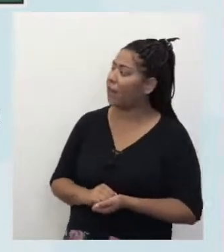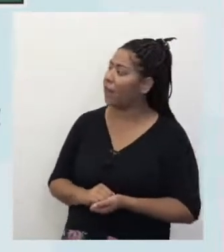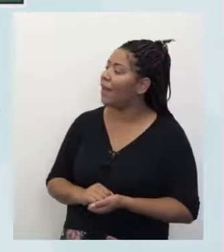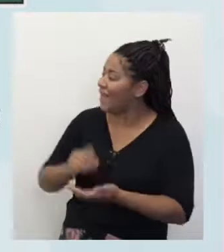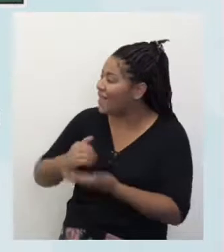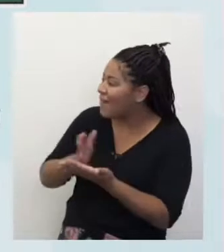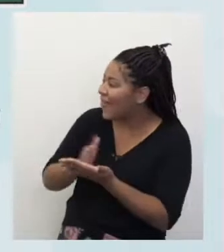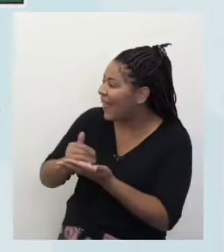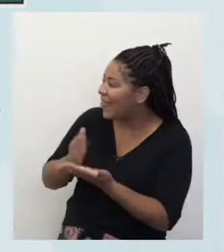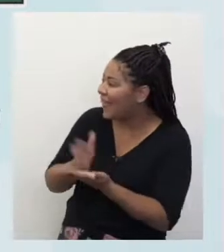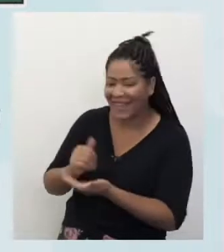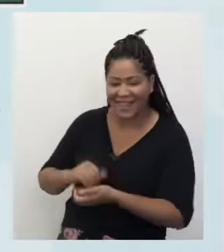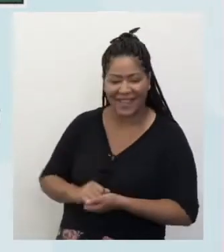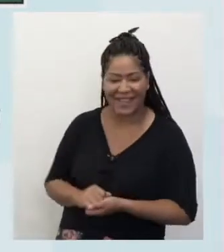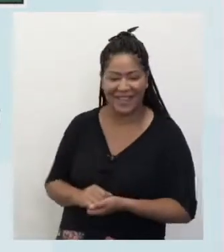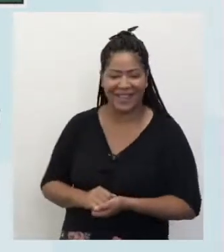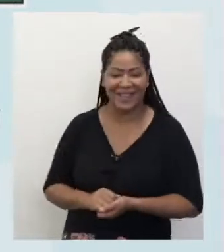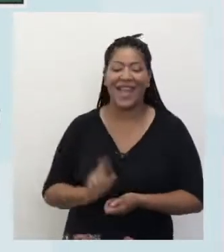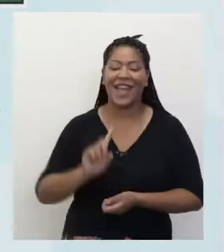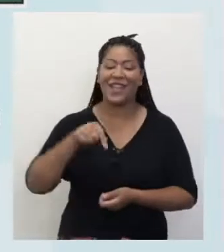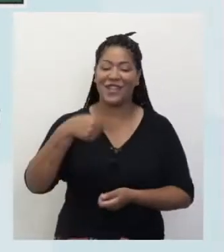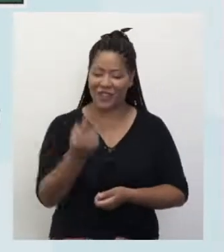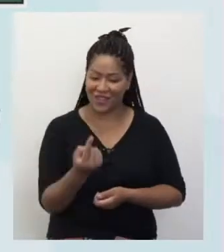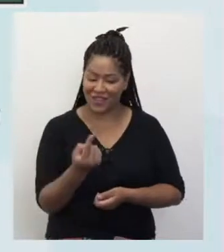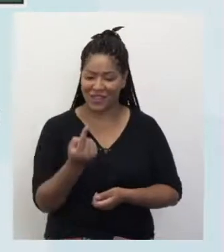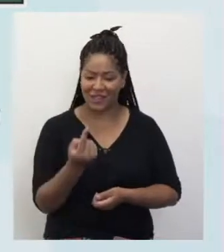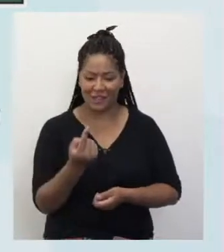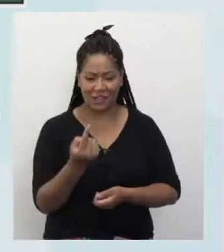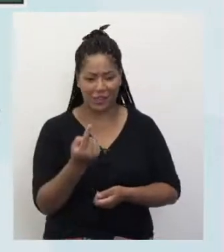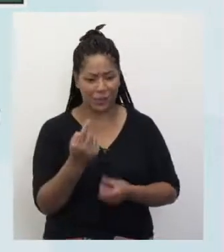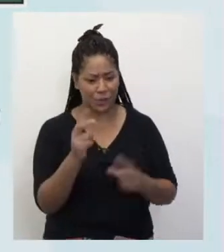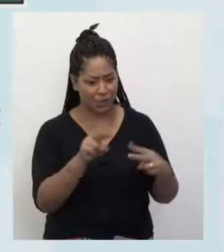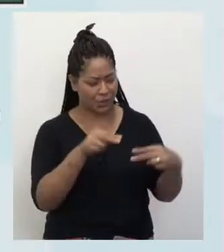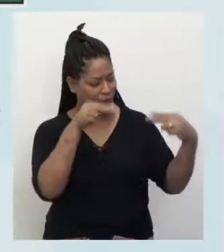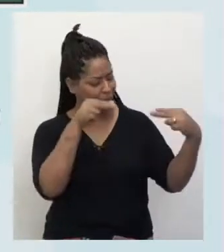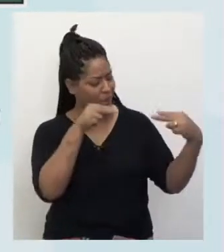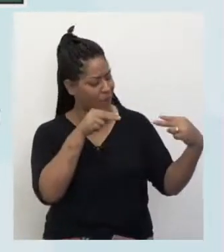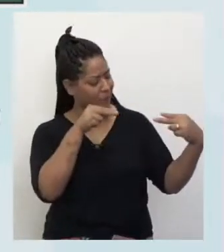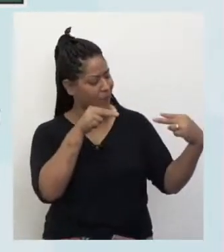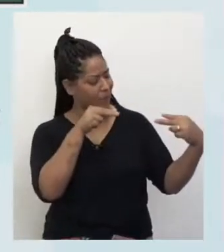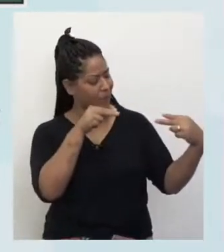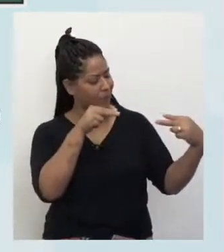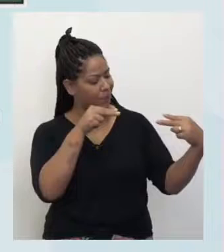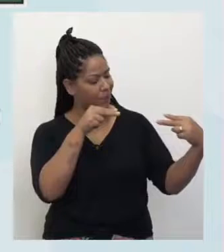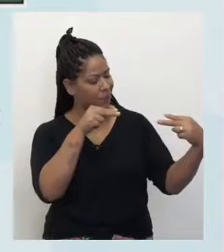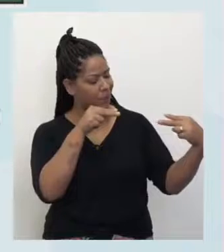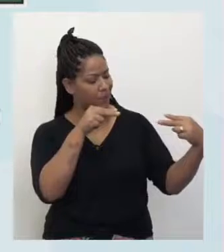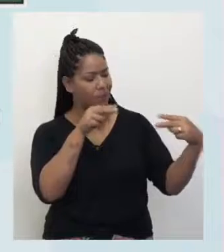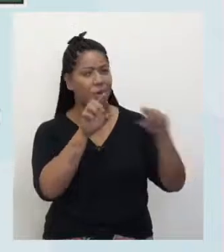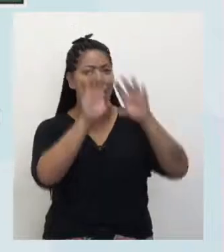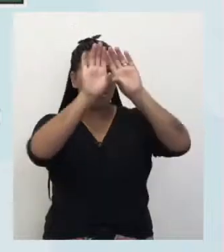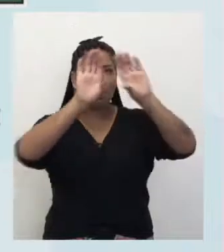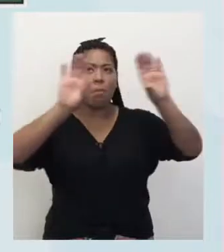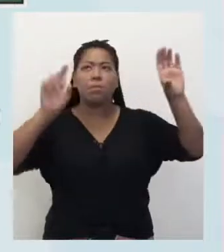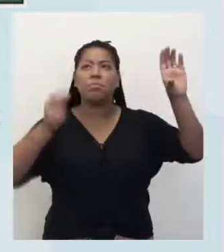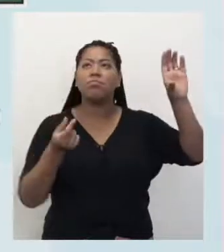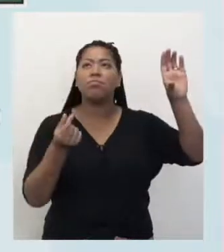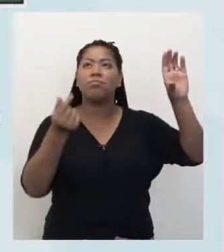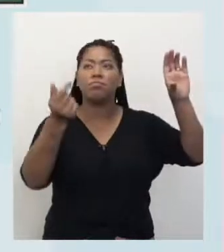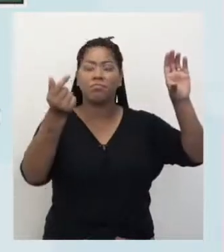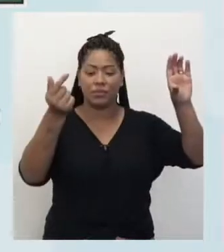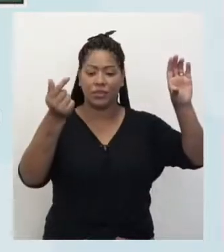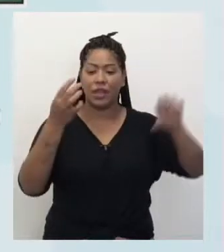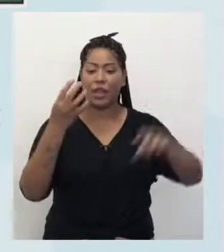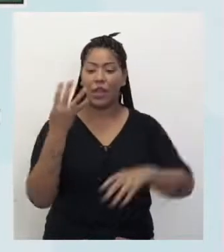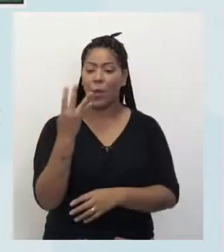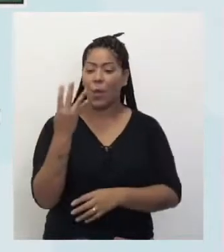e batata. No terceiro quadro, nós temos só a imagem aí de um amplo infinito, né? E o quarto